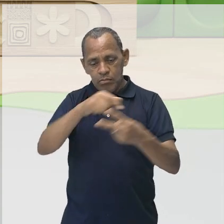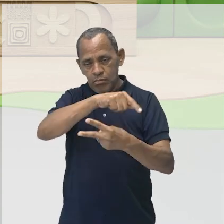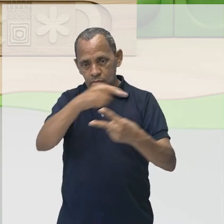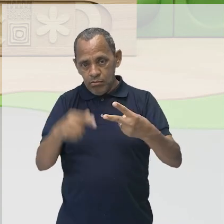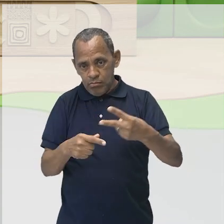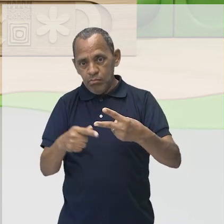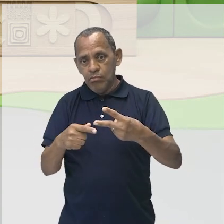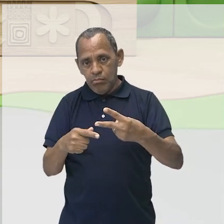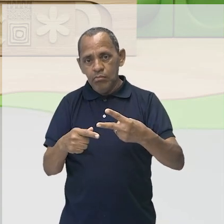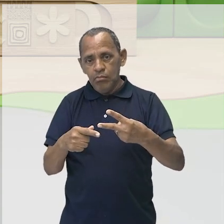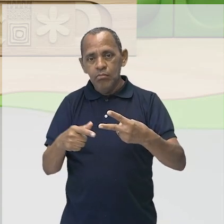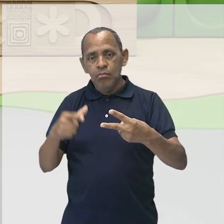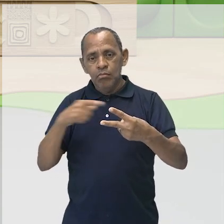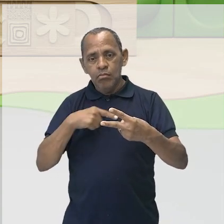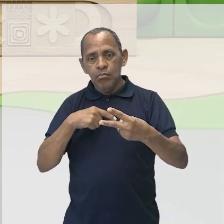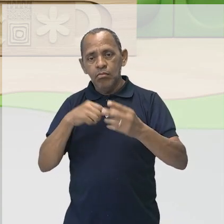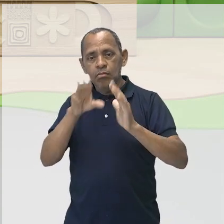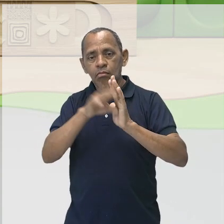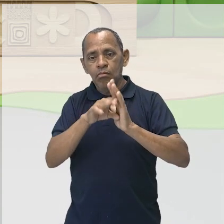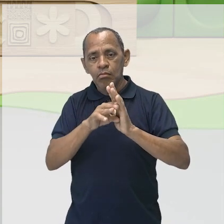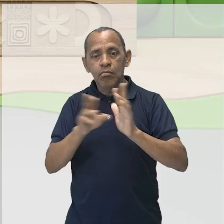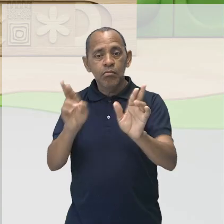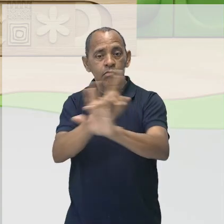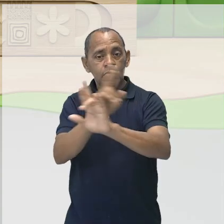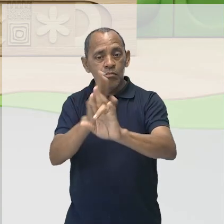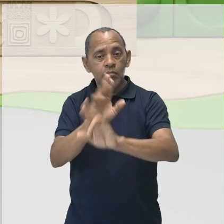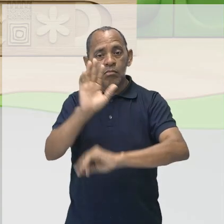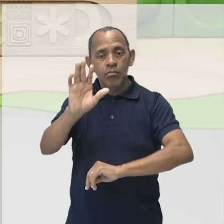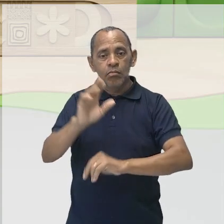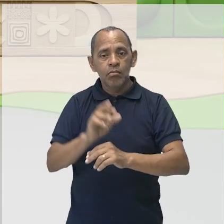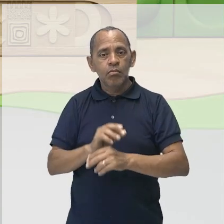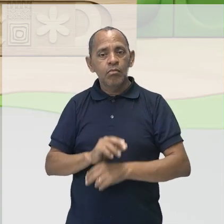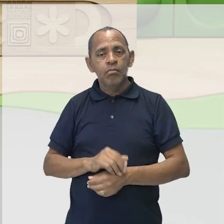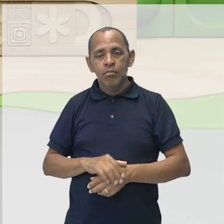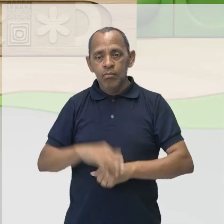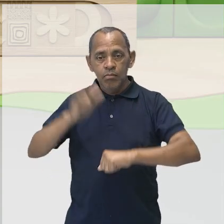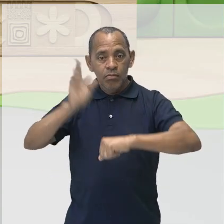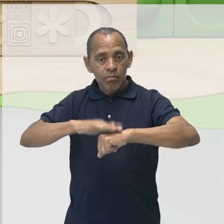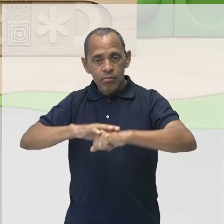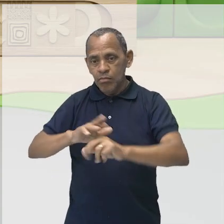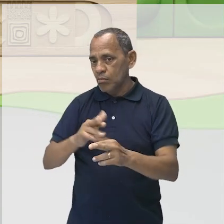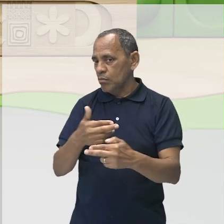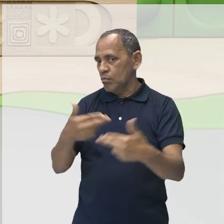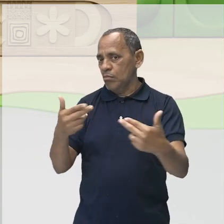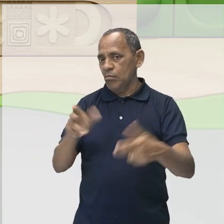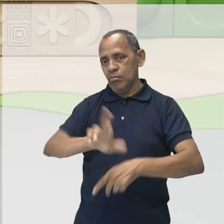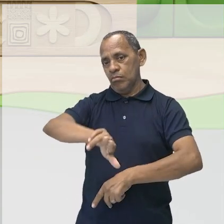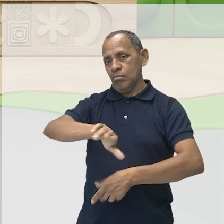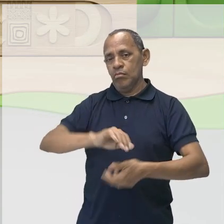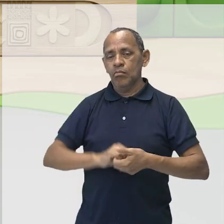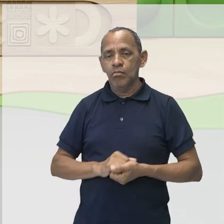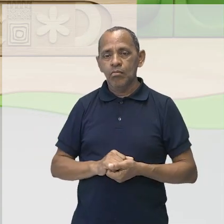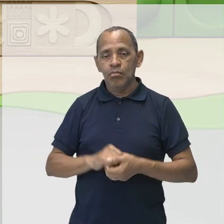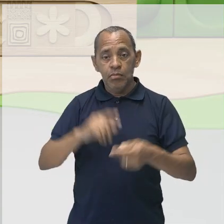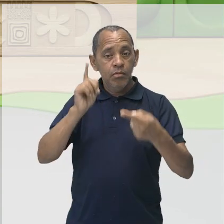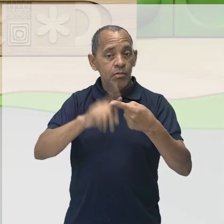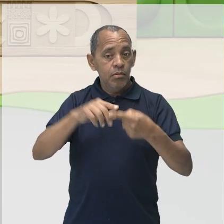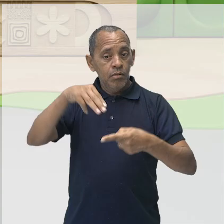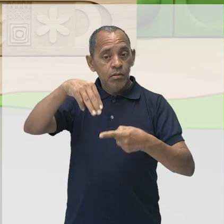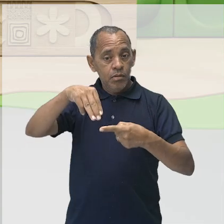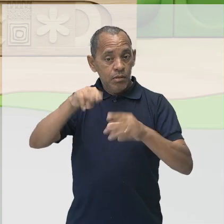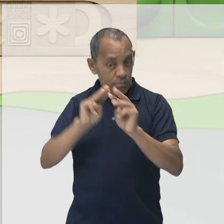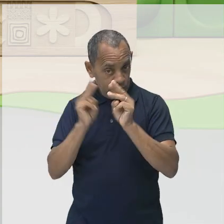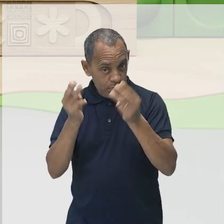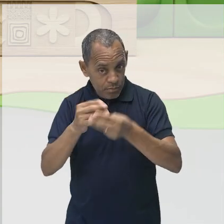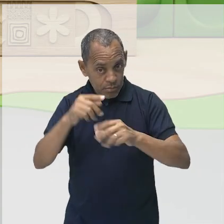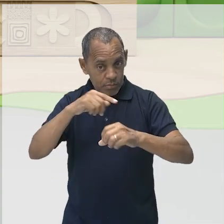massa molecular elas sejam conceitos relacionados, eles não são a mesma coisa. A massa molecular é a soma